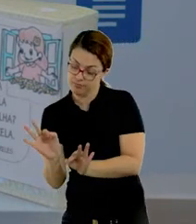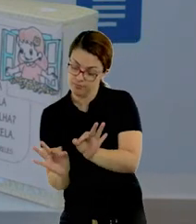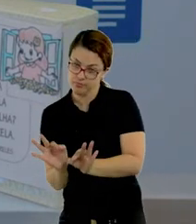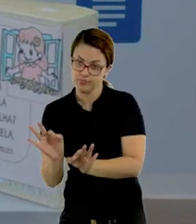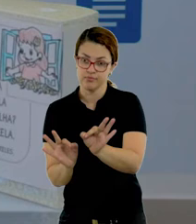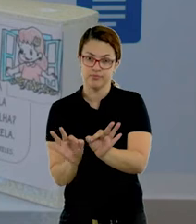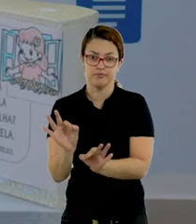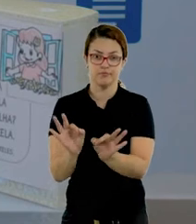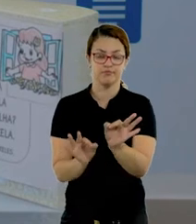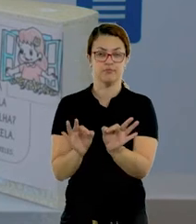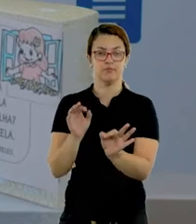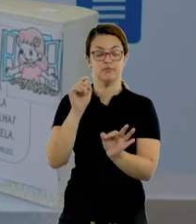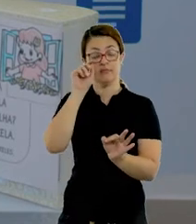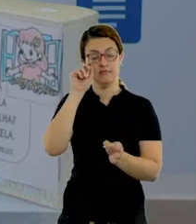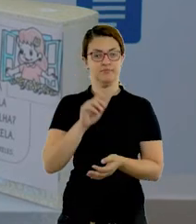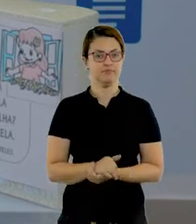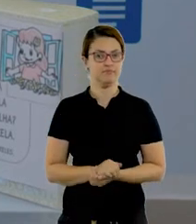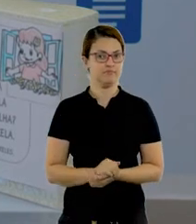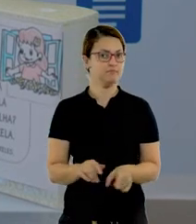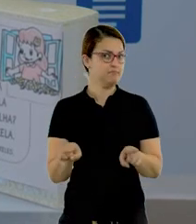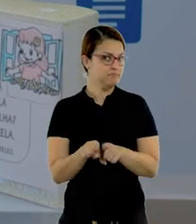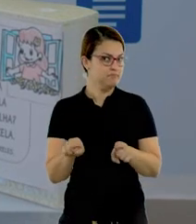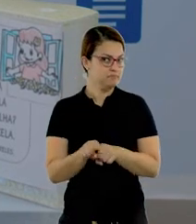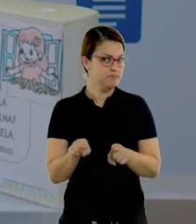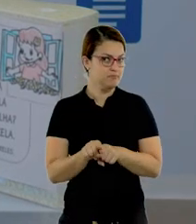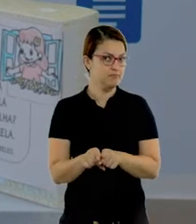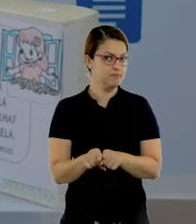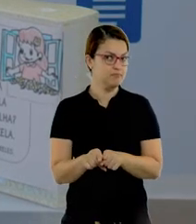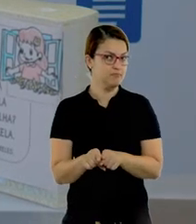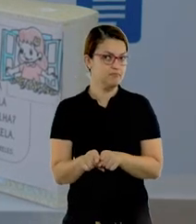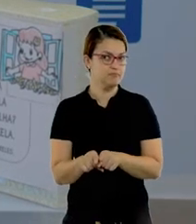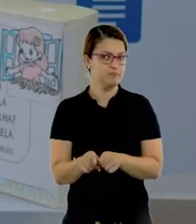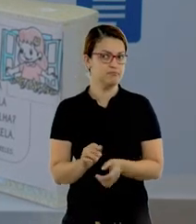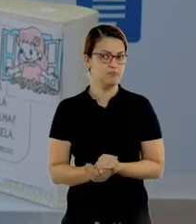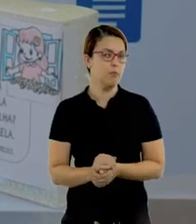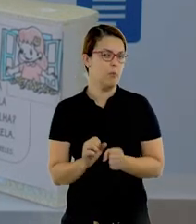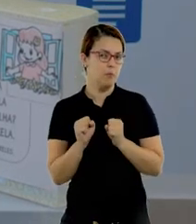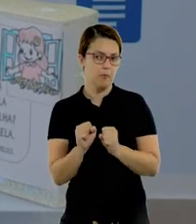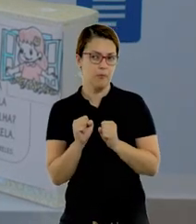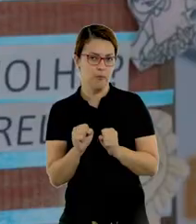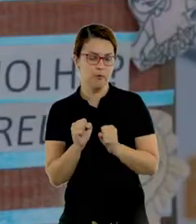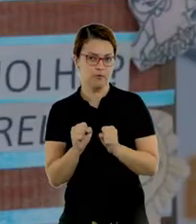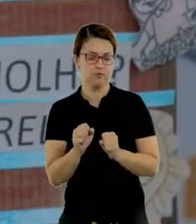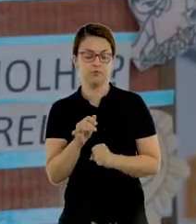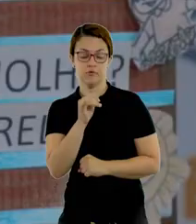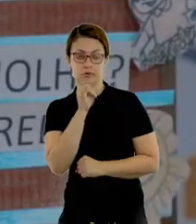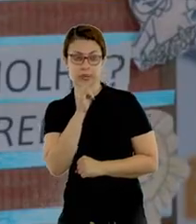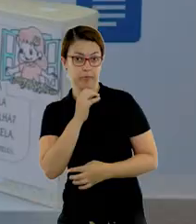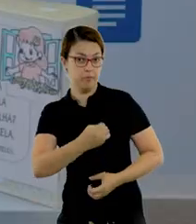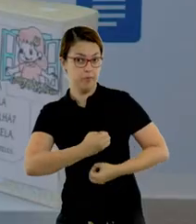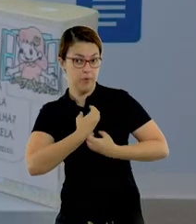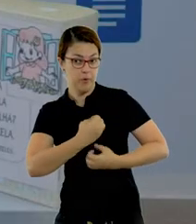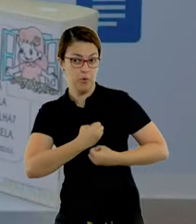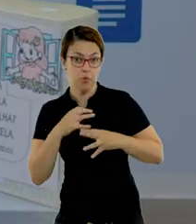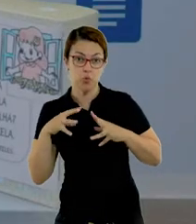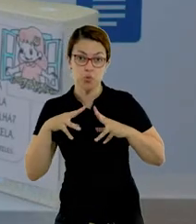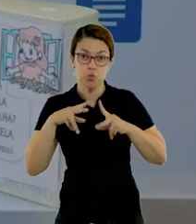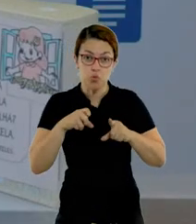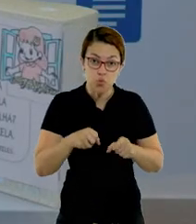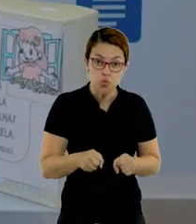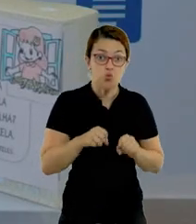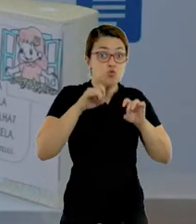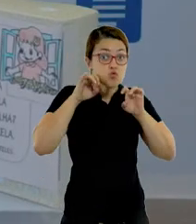para a criança. Ela vai formar. Tem uma outra possibilidade também de você formar o poema